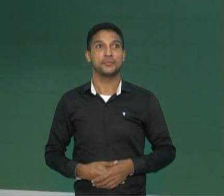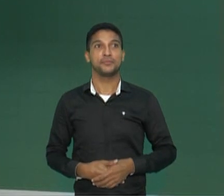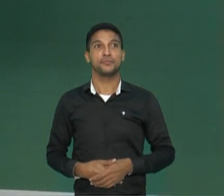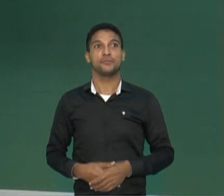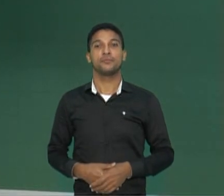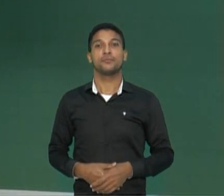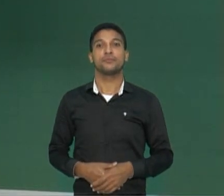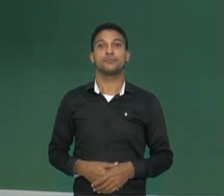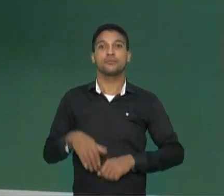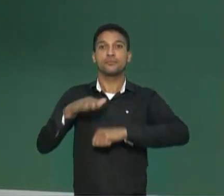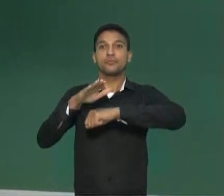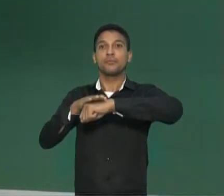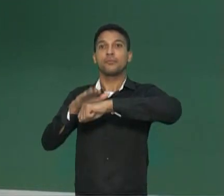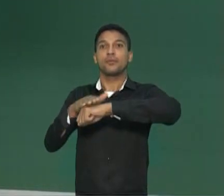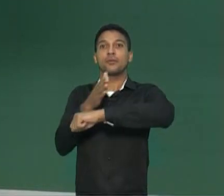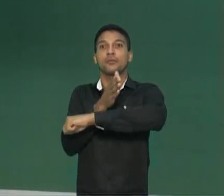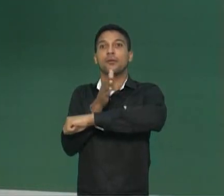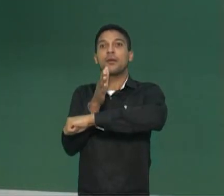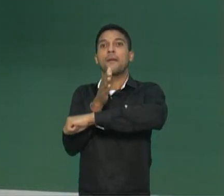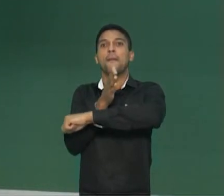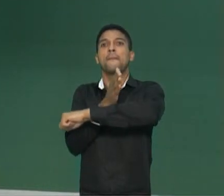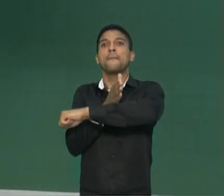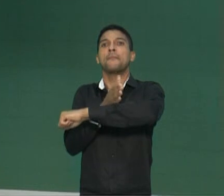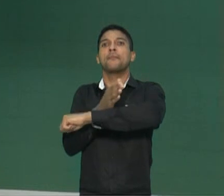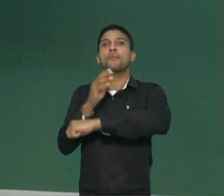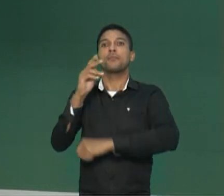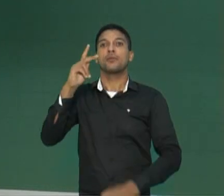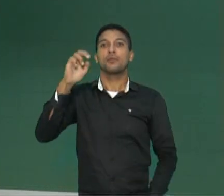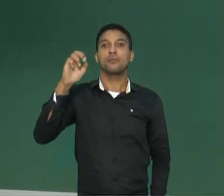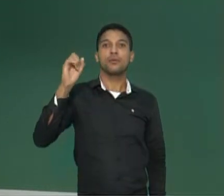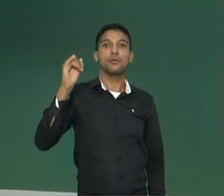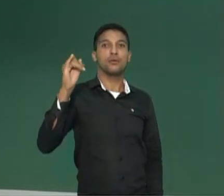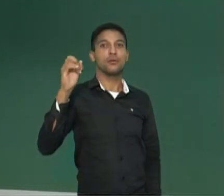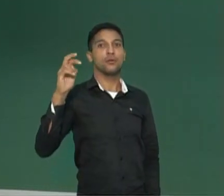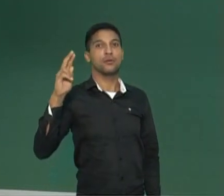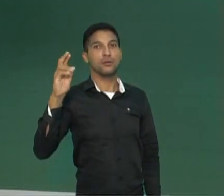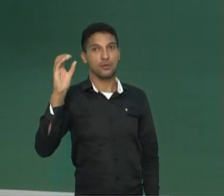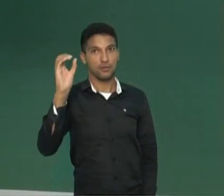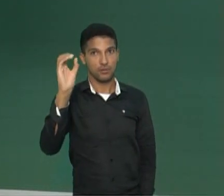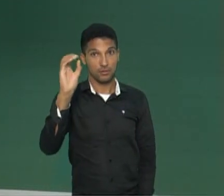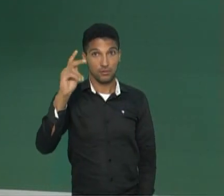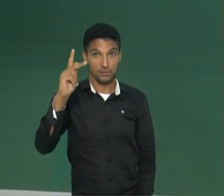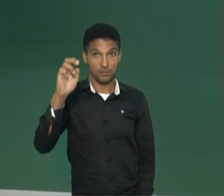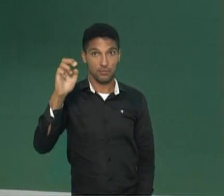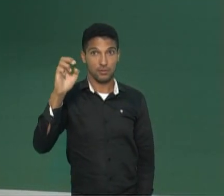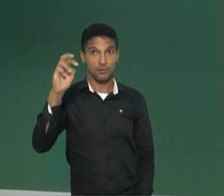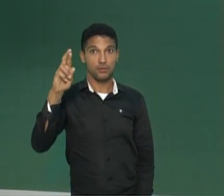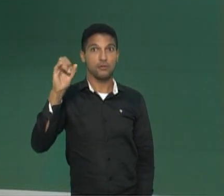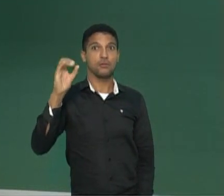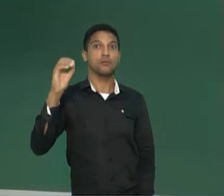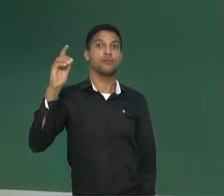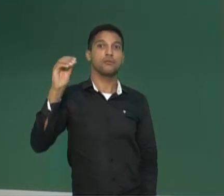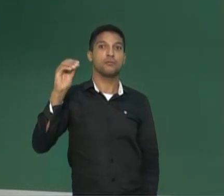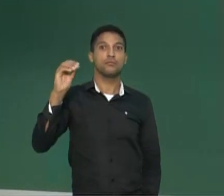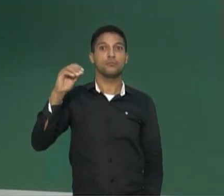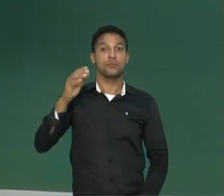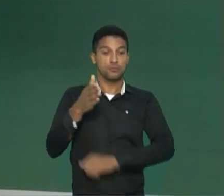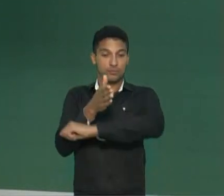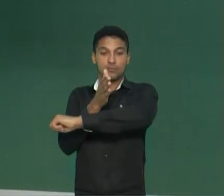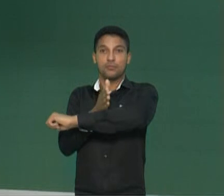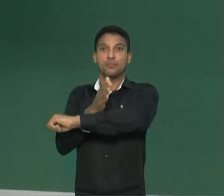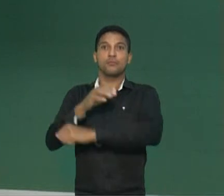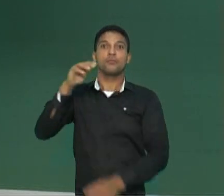Período medieval aqui, arte românica. A gente trabalhou isso na aula 19, né? Não existia uma arte homogênea, pois os povos eram diferentes. A gente está